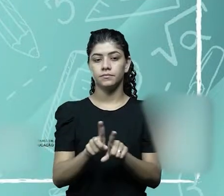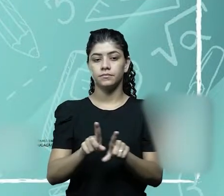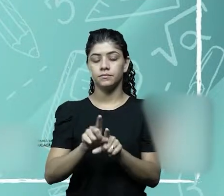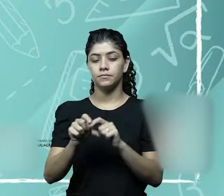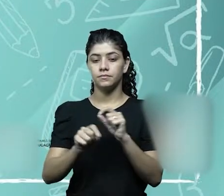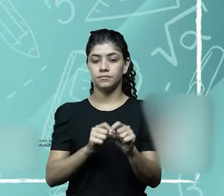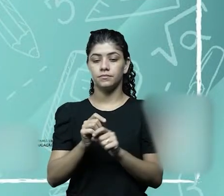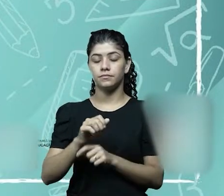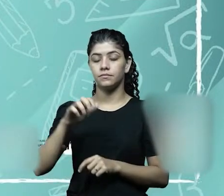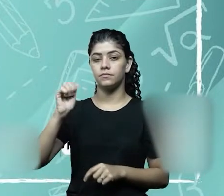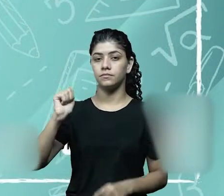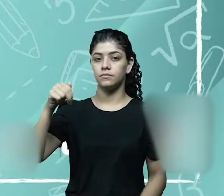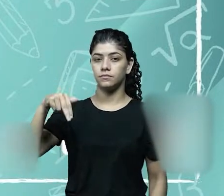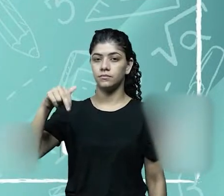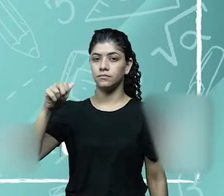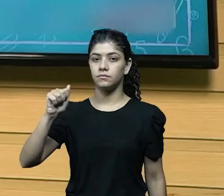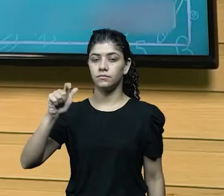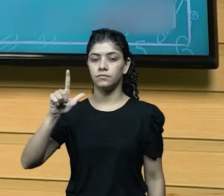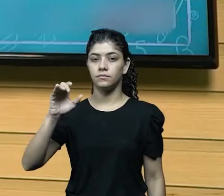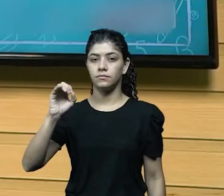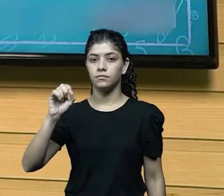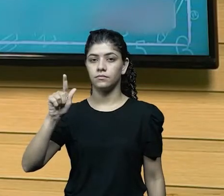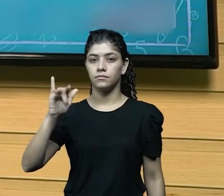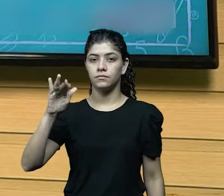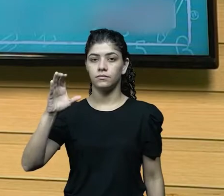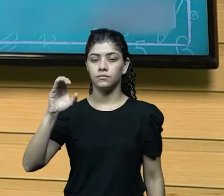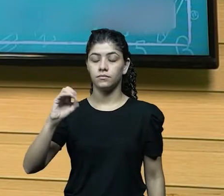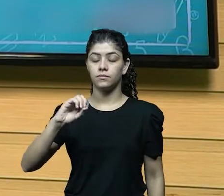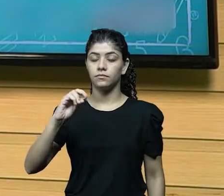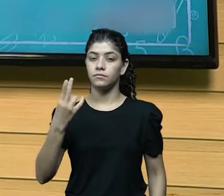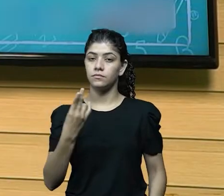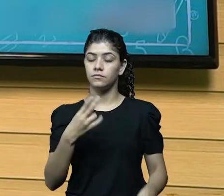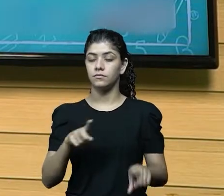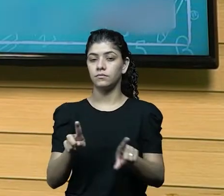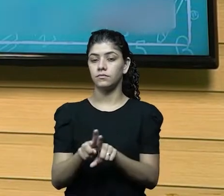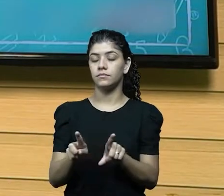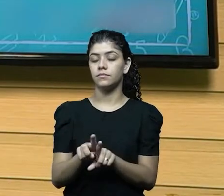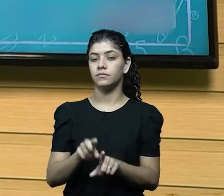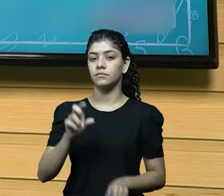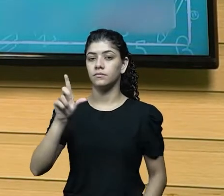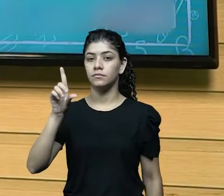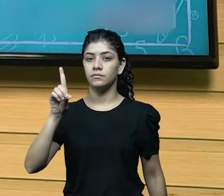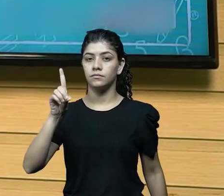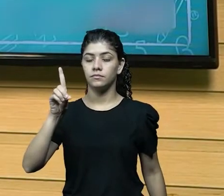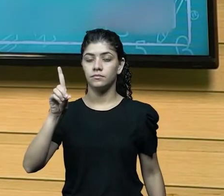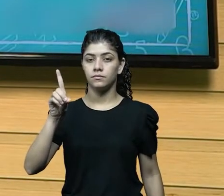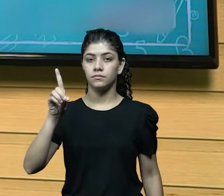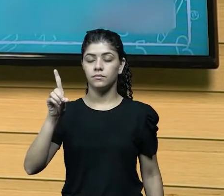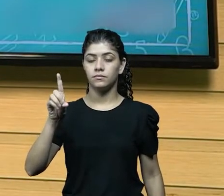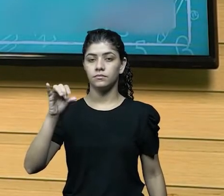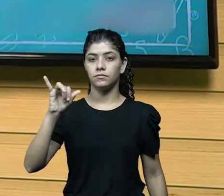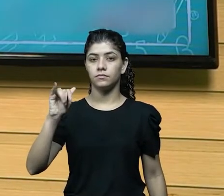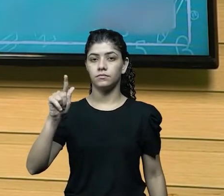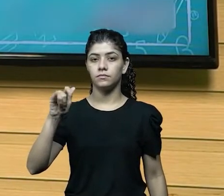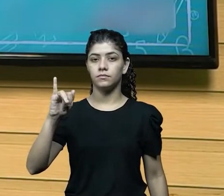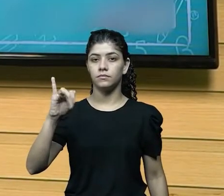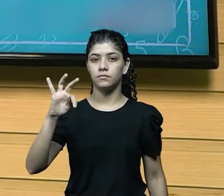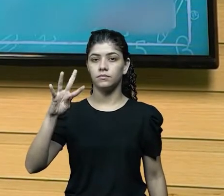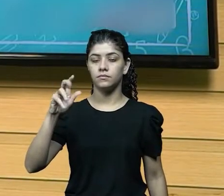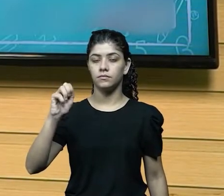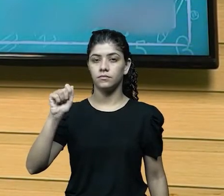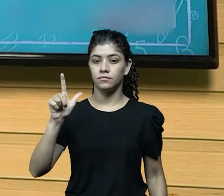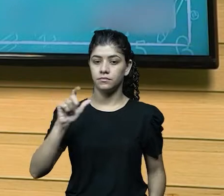tipo analógico ou do digital. O problema do digital é que a variação na medida ela vai